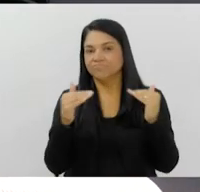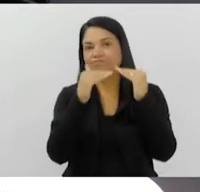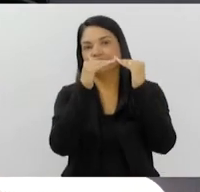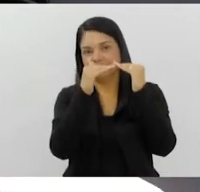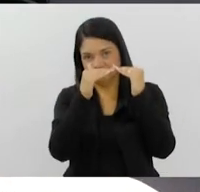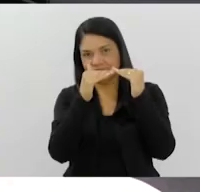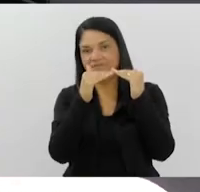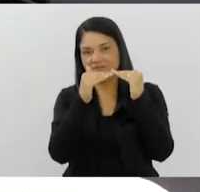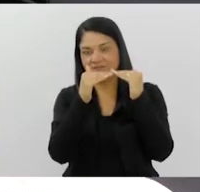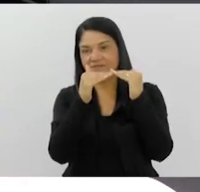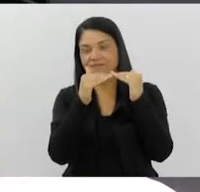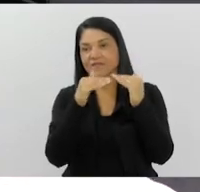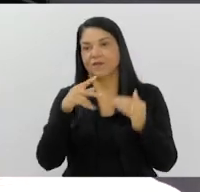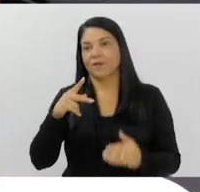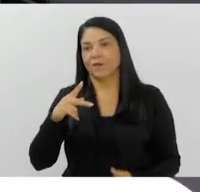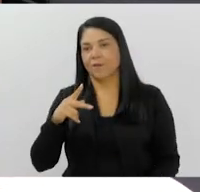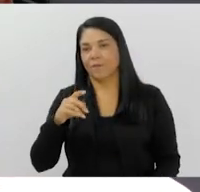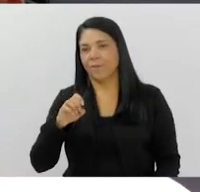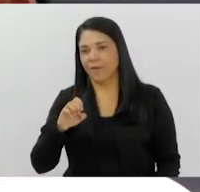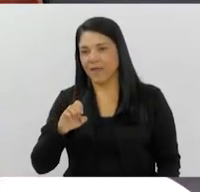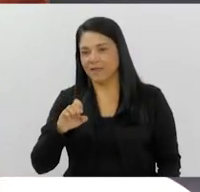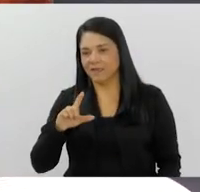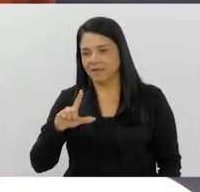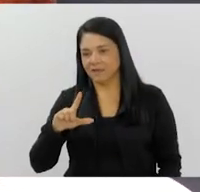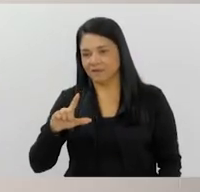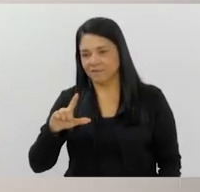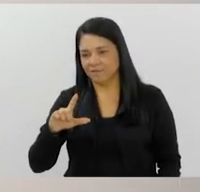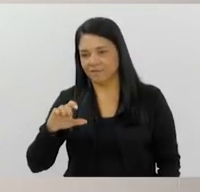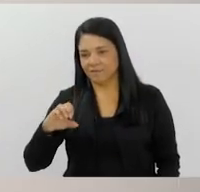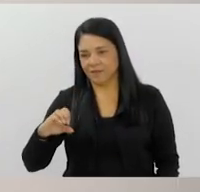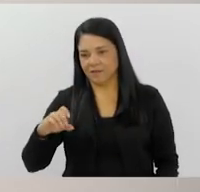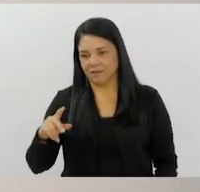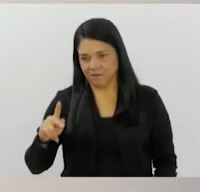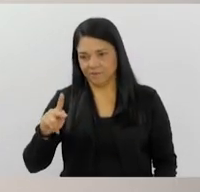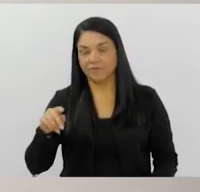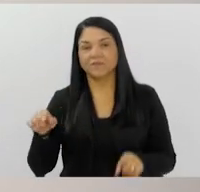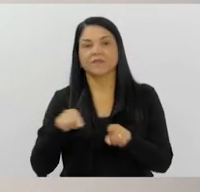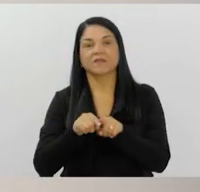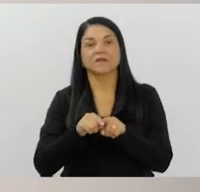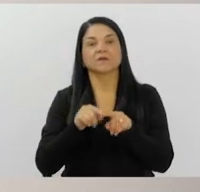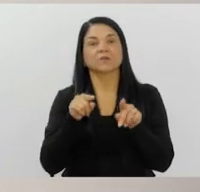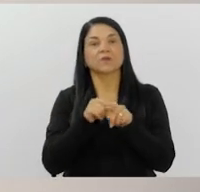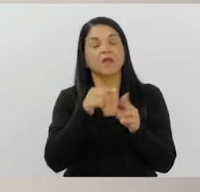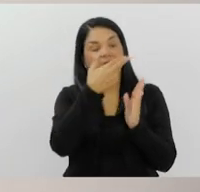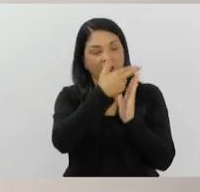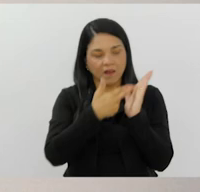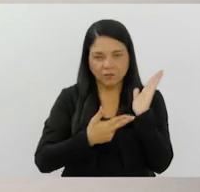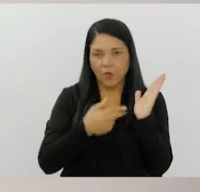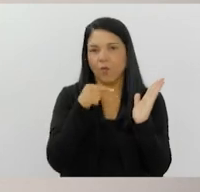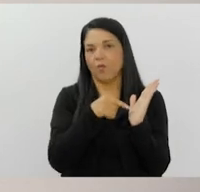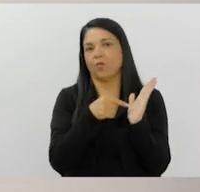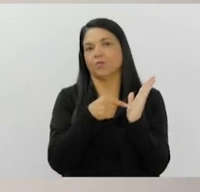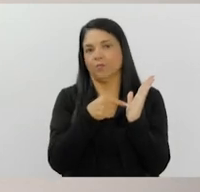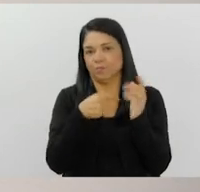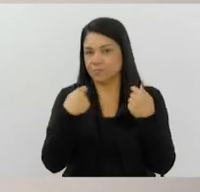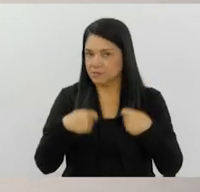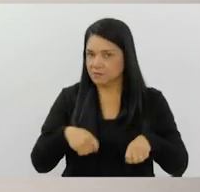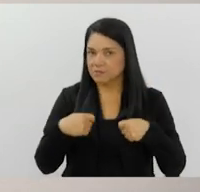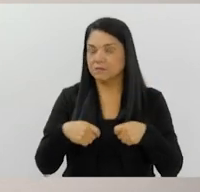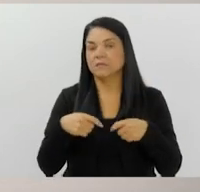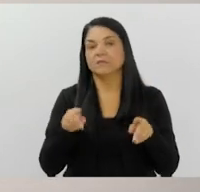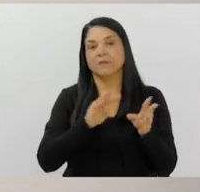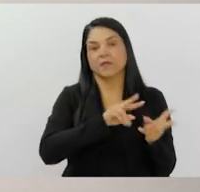que estamos discutindo aqui hoje que eh prevê a produção de relatórios e a a